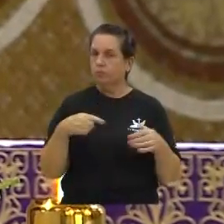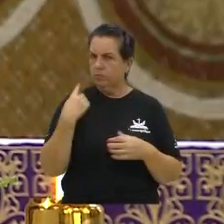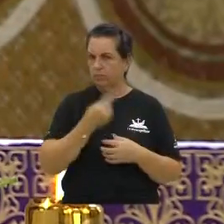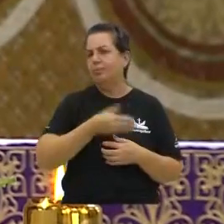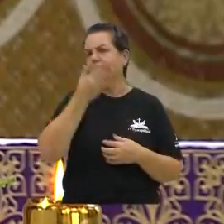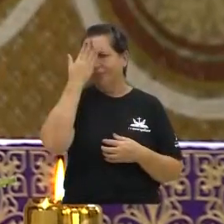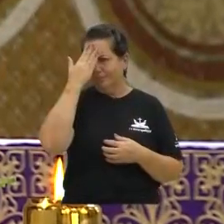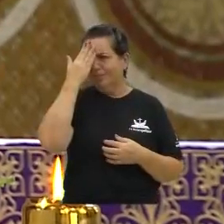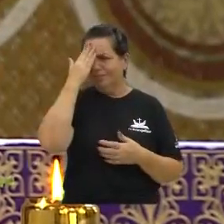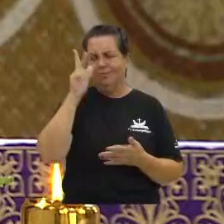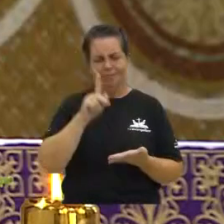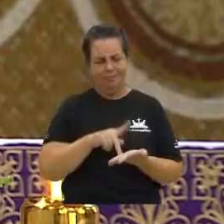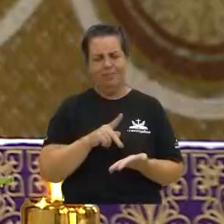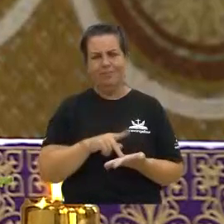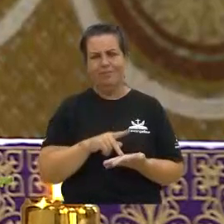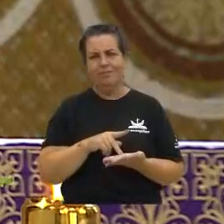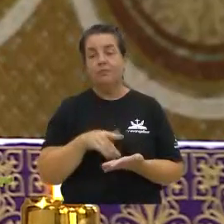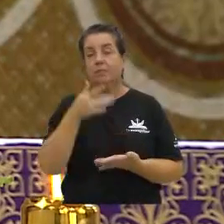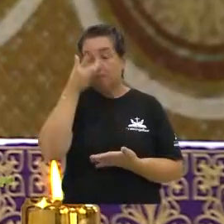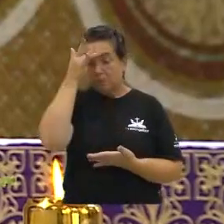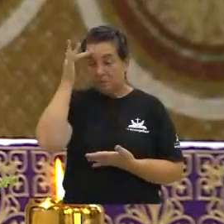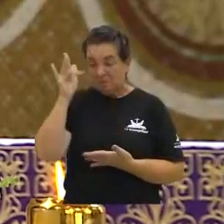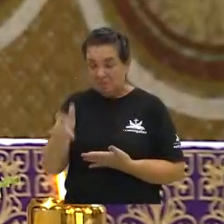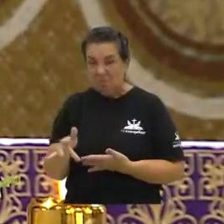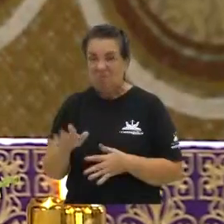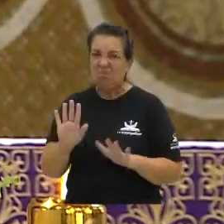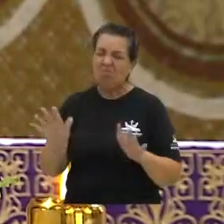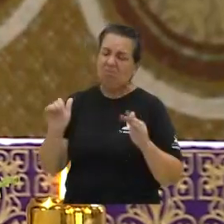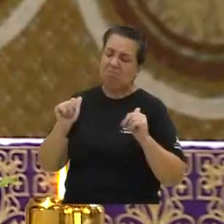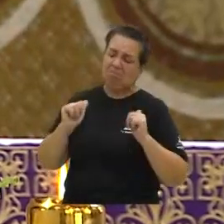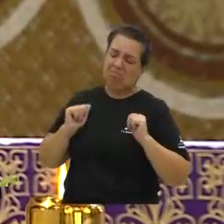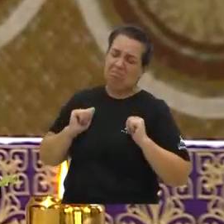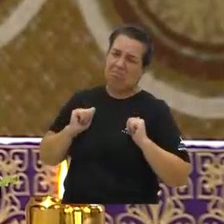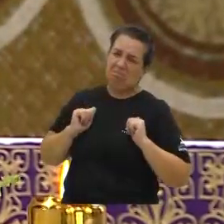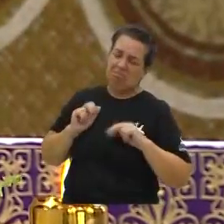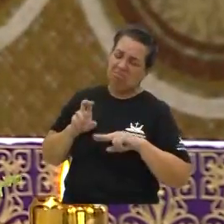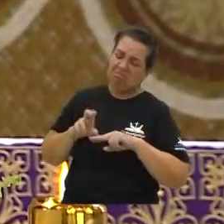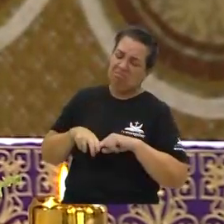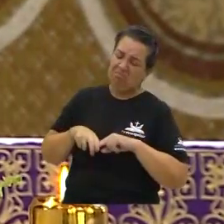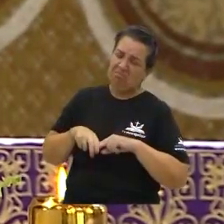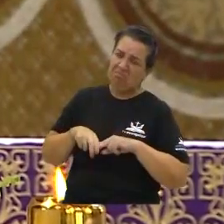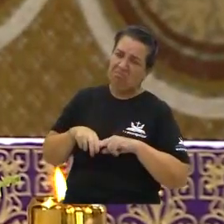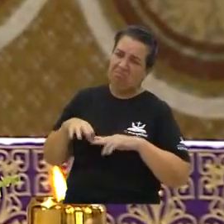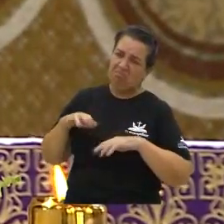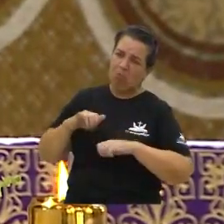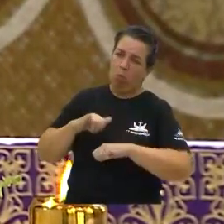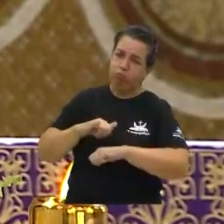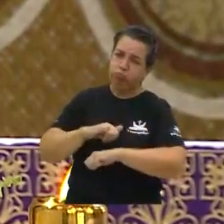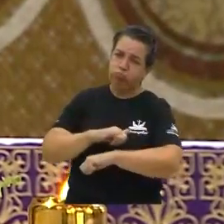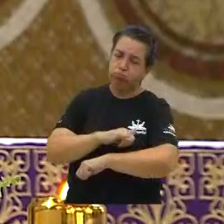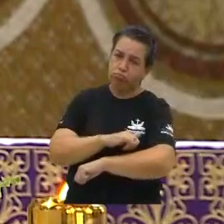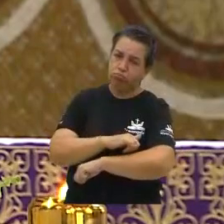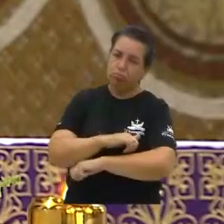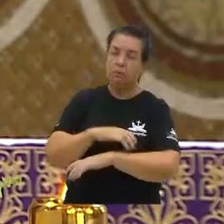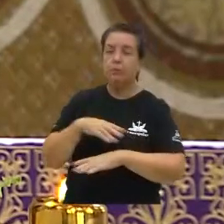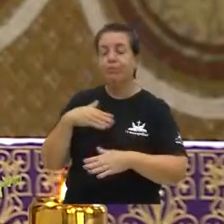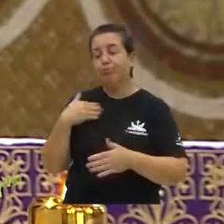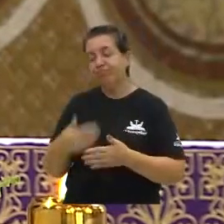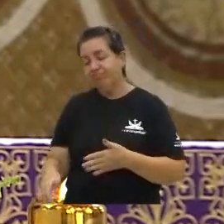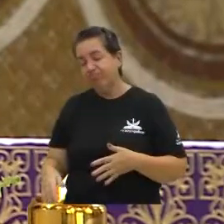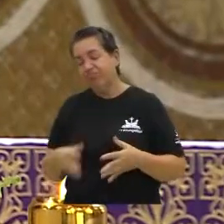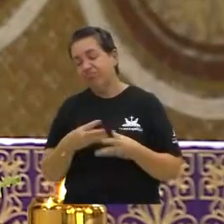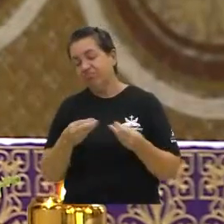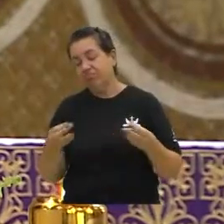sabemos. Uma pessoa que é sedentária, o que acontece? Ela perde